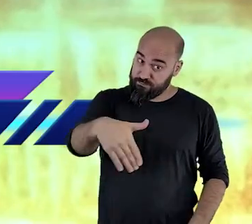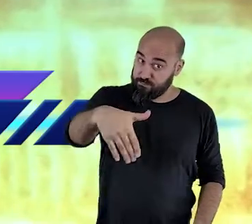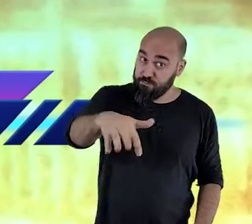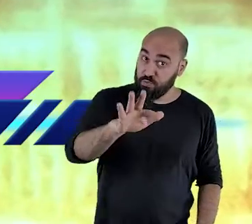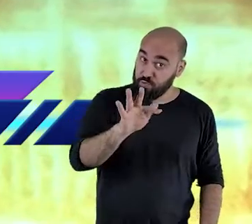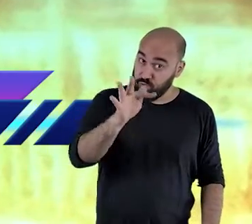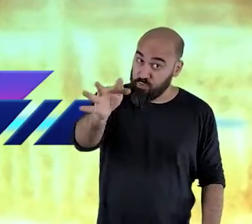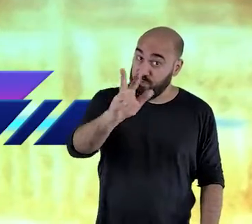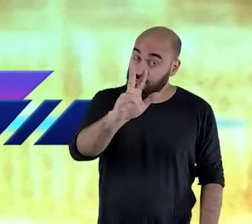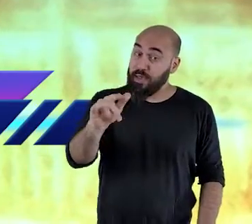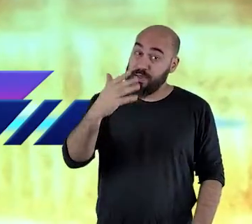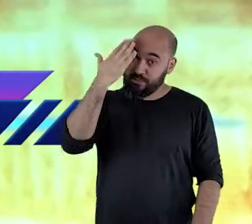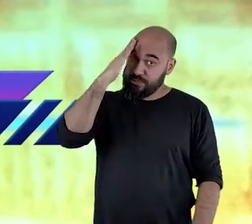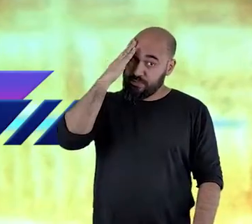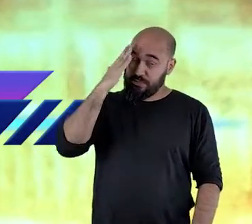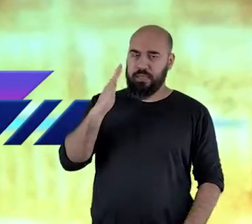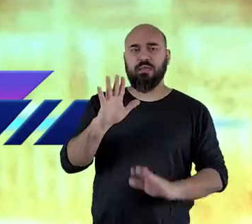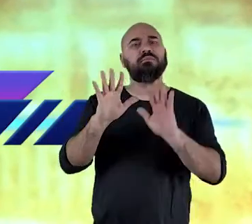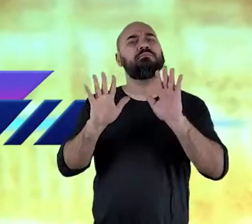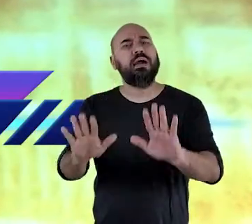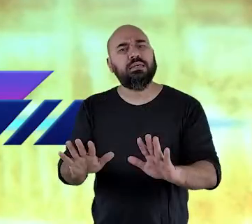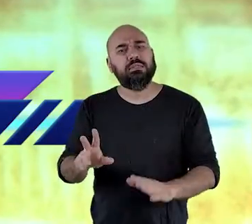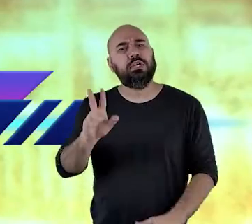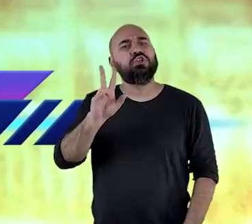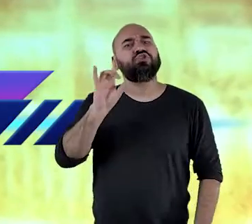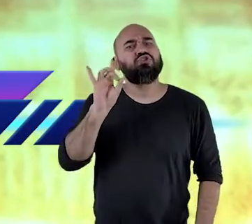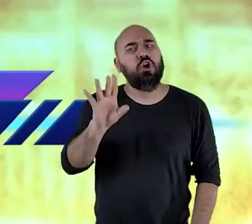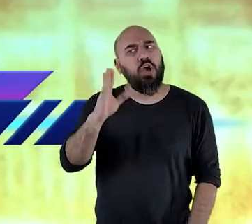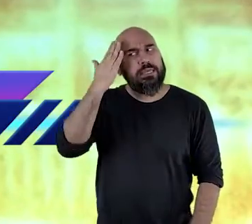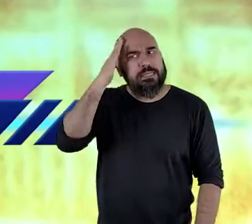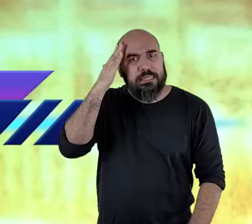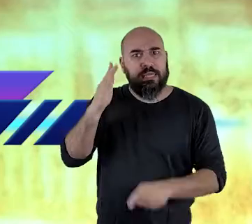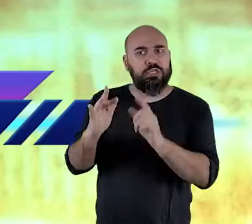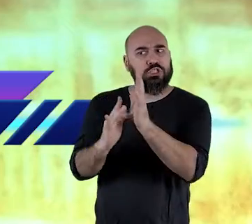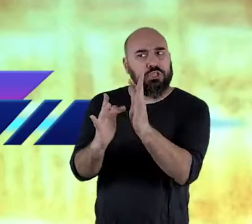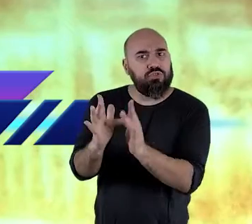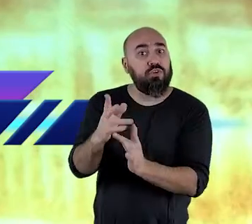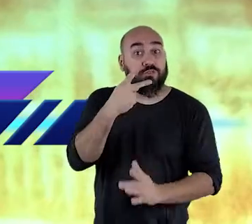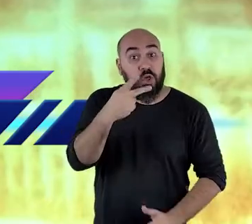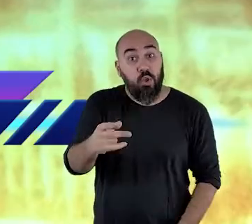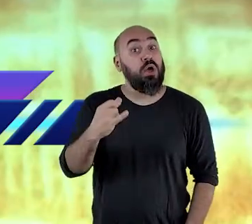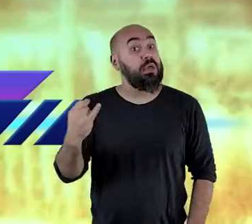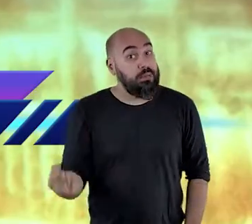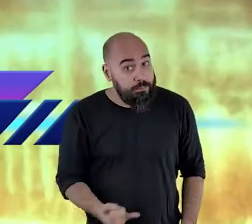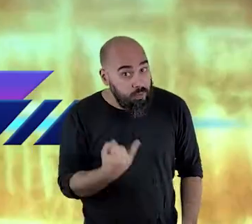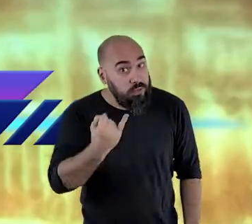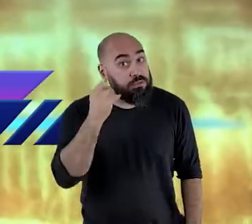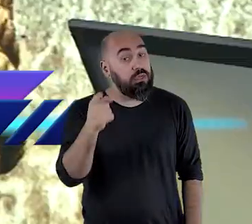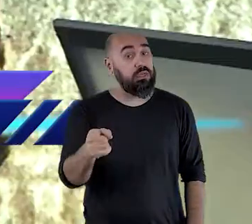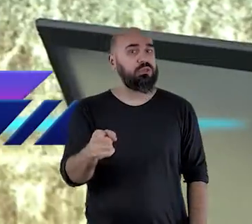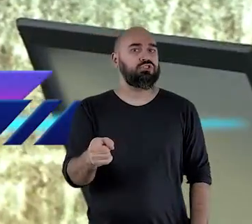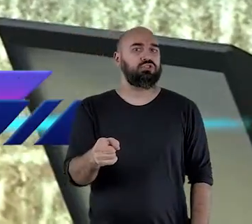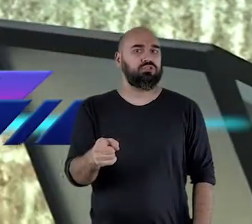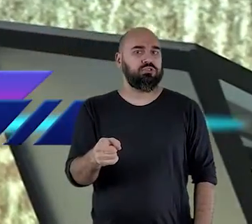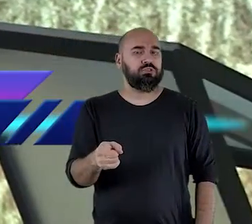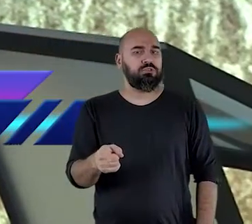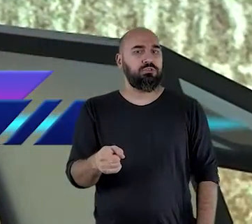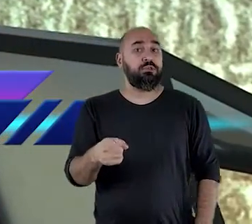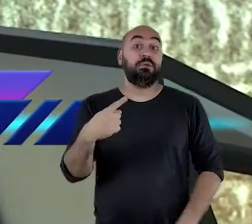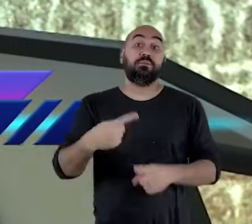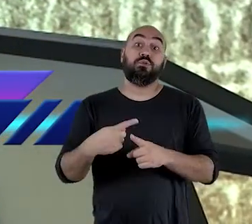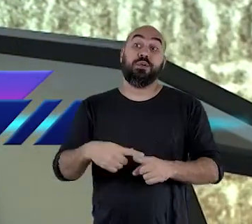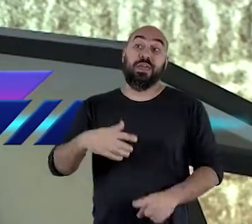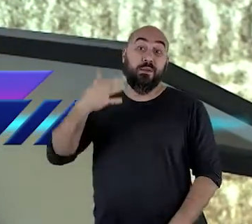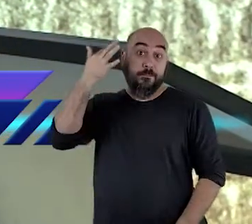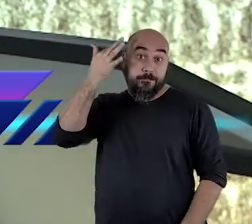agora, fica para mim e para você a importância de estudar o livro de Daniel. Porque as profecias